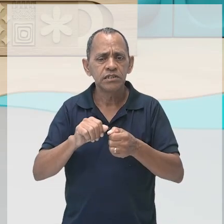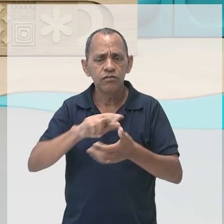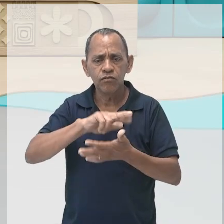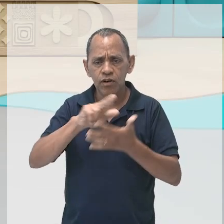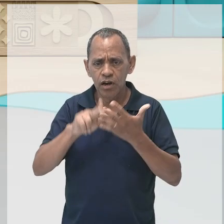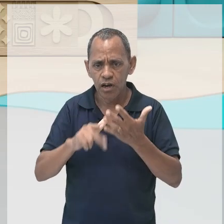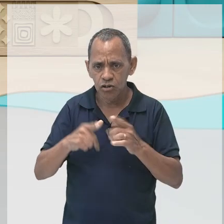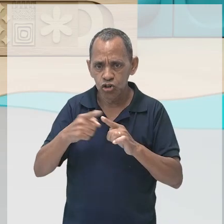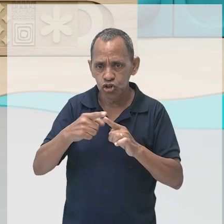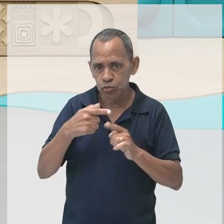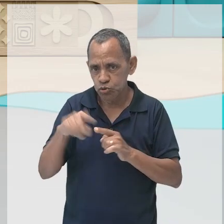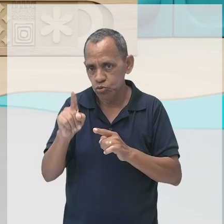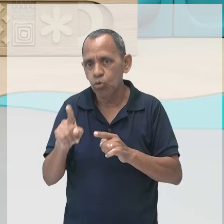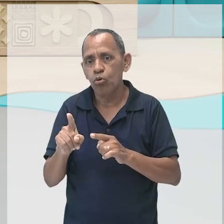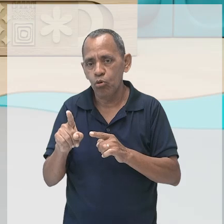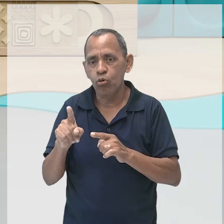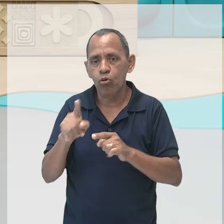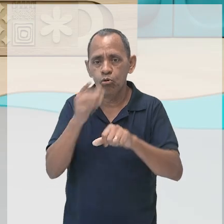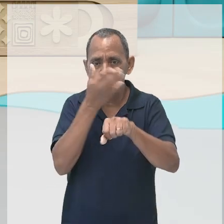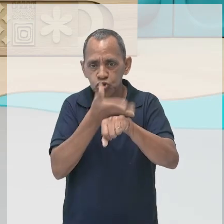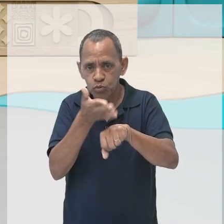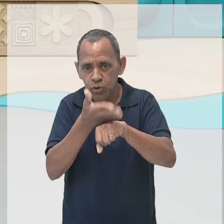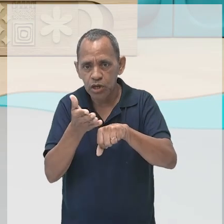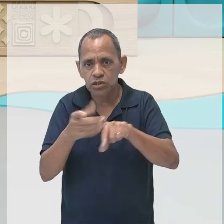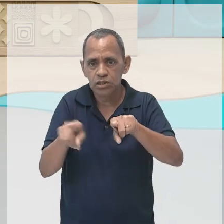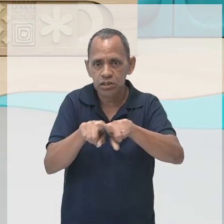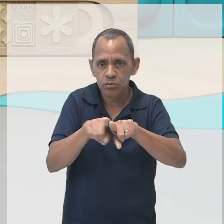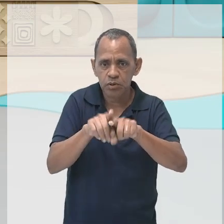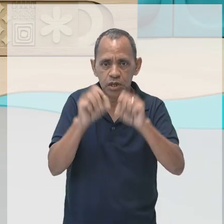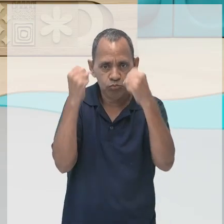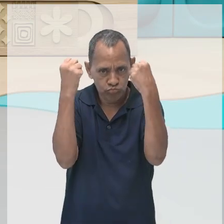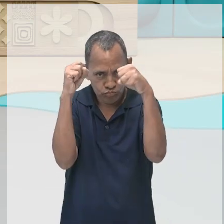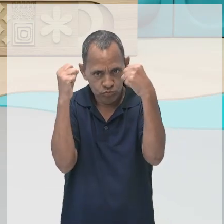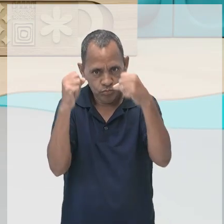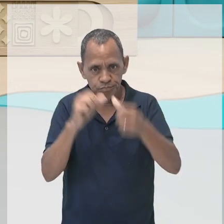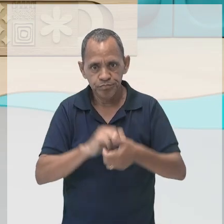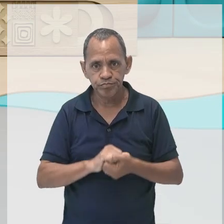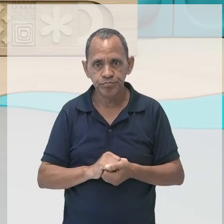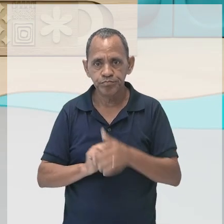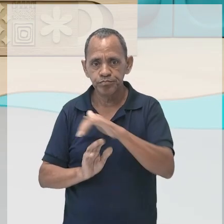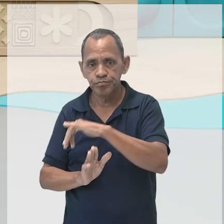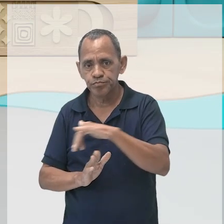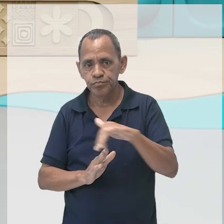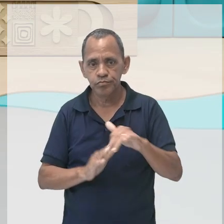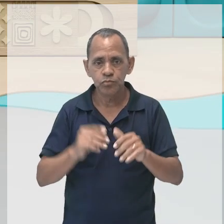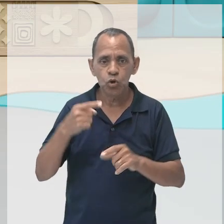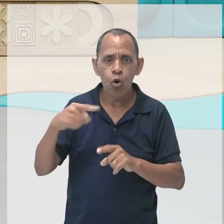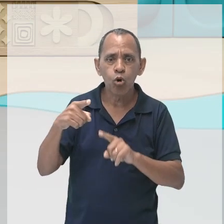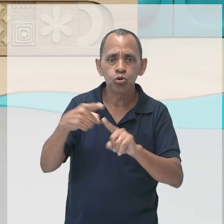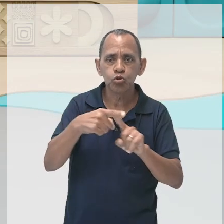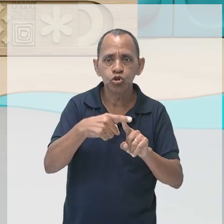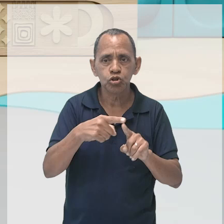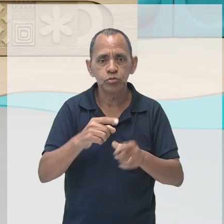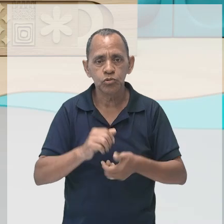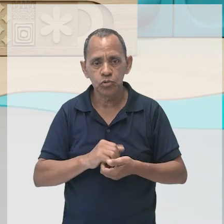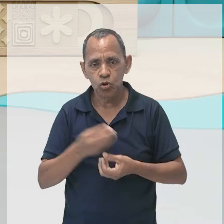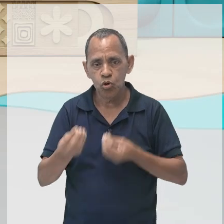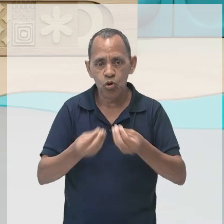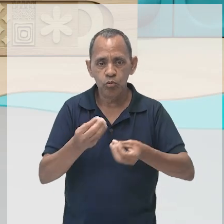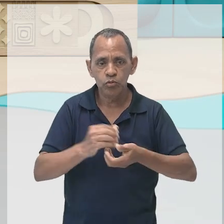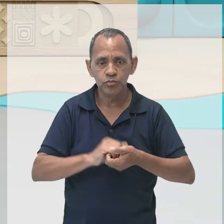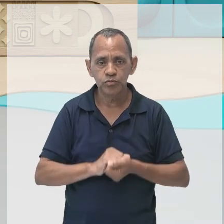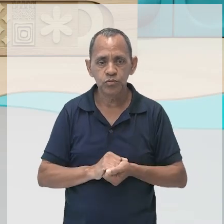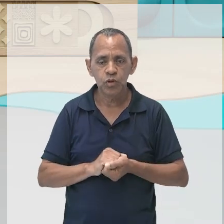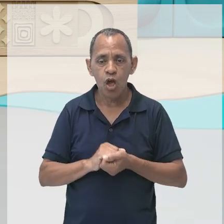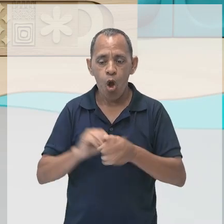exercícios, tá bom? Agora, o outro instrumento que a gente pode utilizar dentro de uma sessão de ginástica localizada são